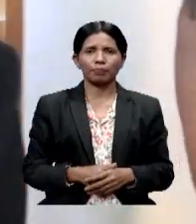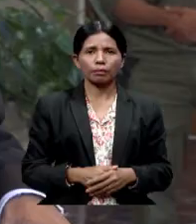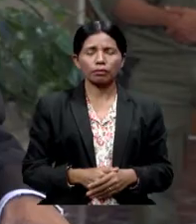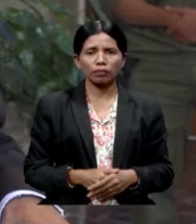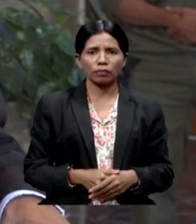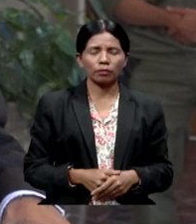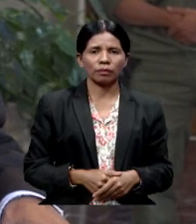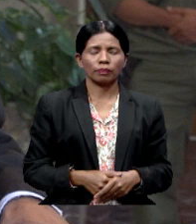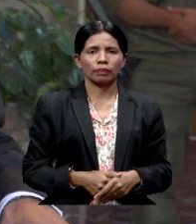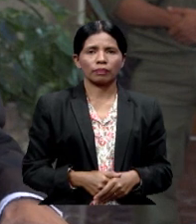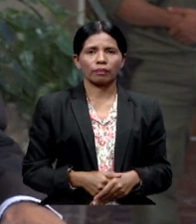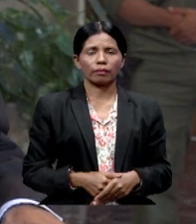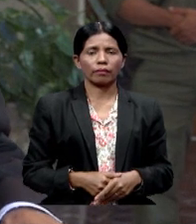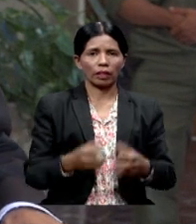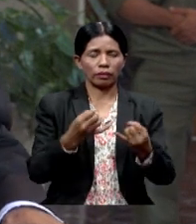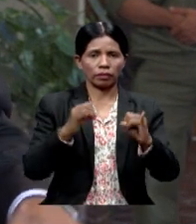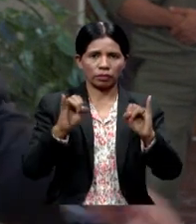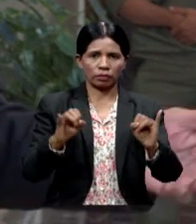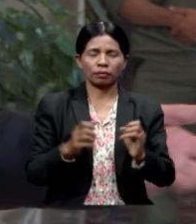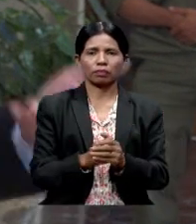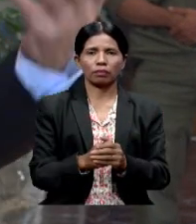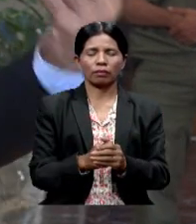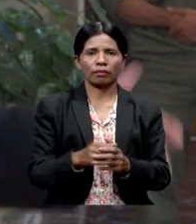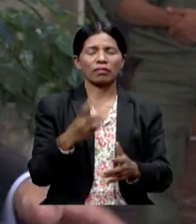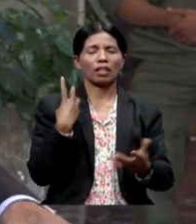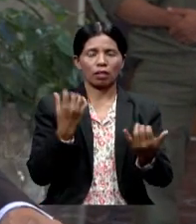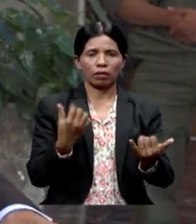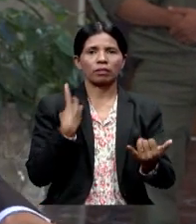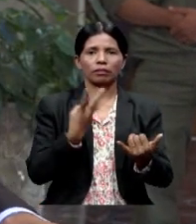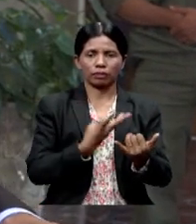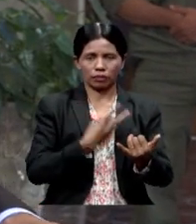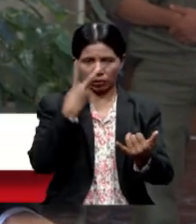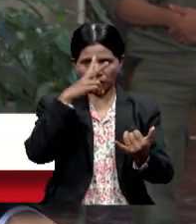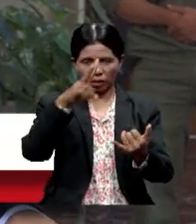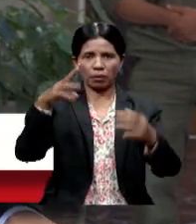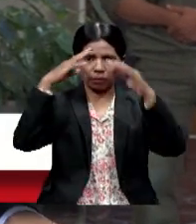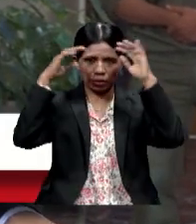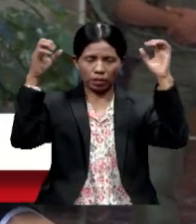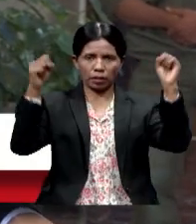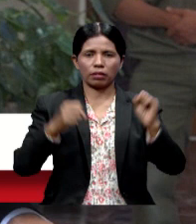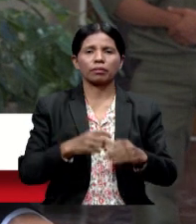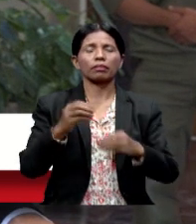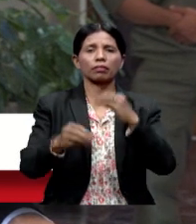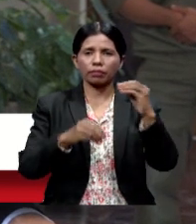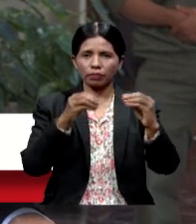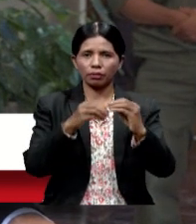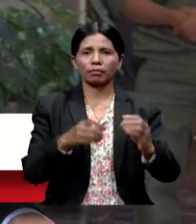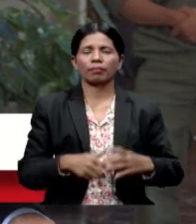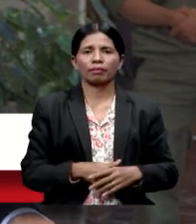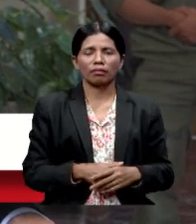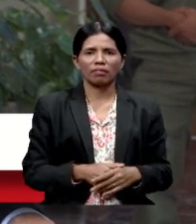Tiona, agora, em princípio, nós haremos o presidente que até que